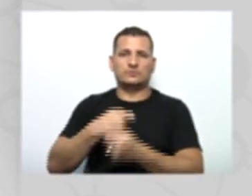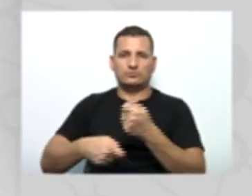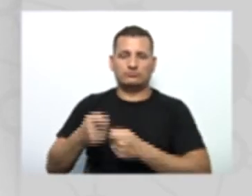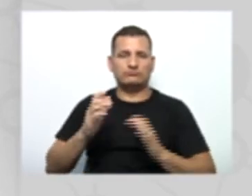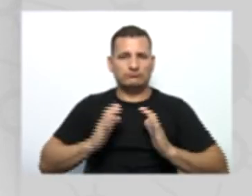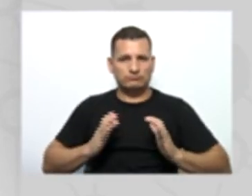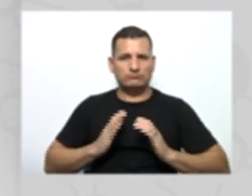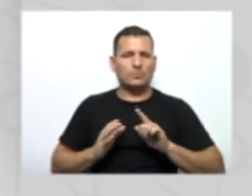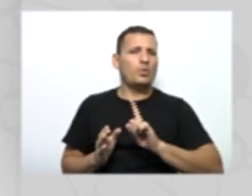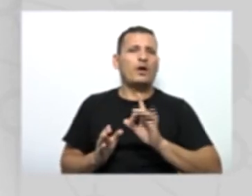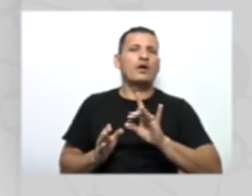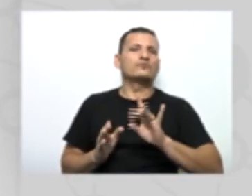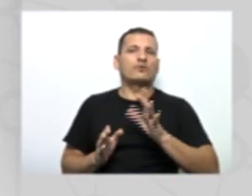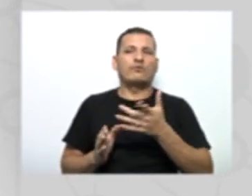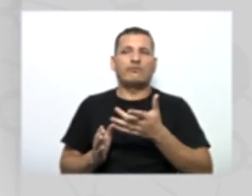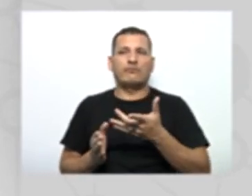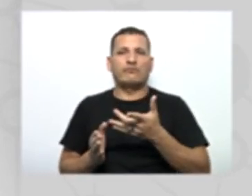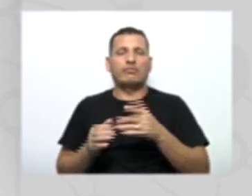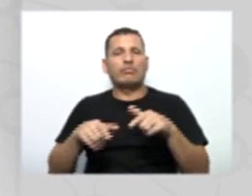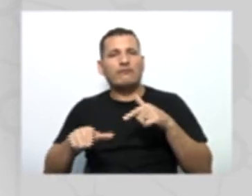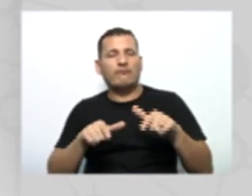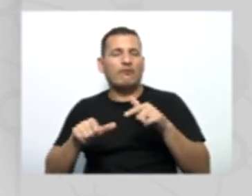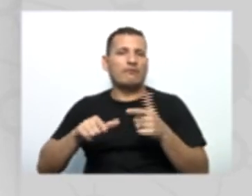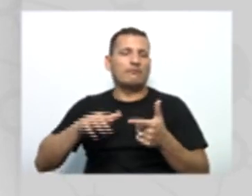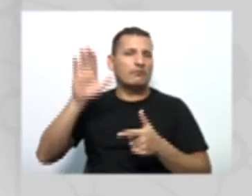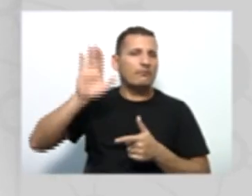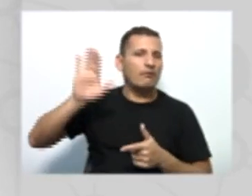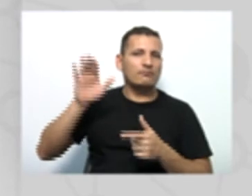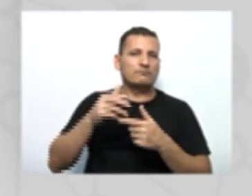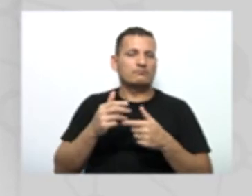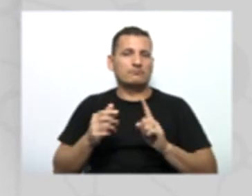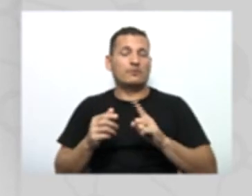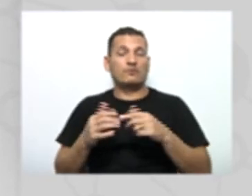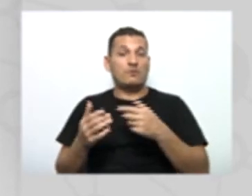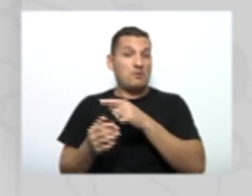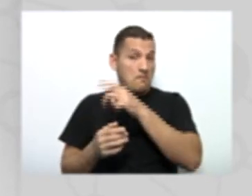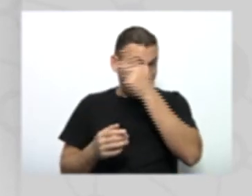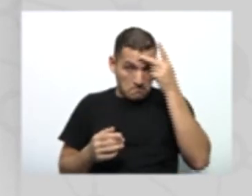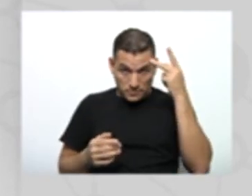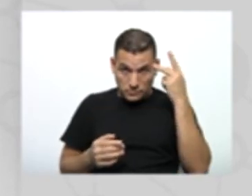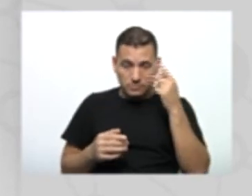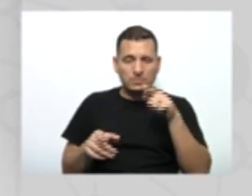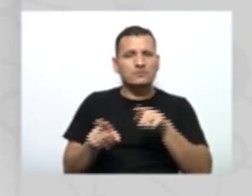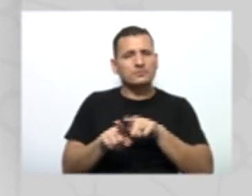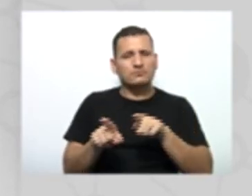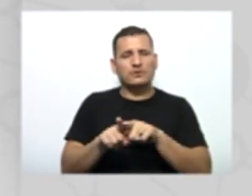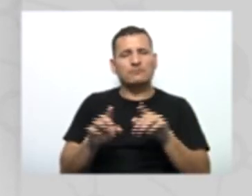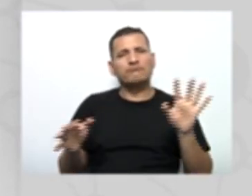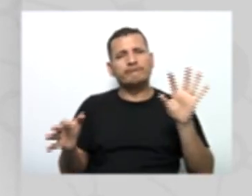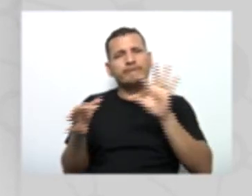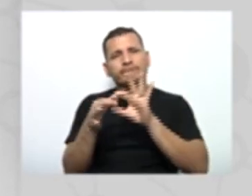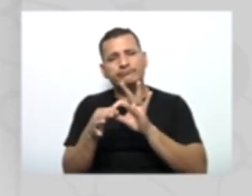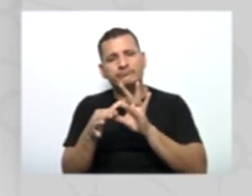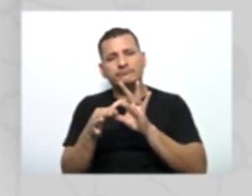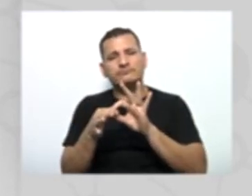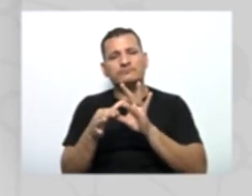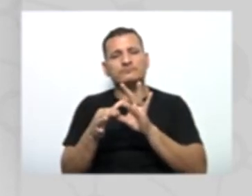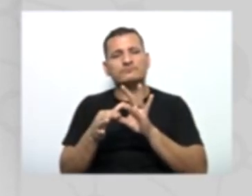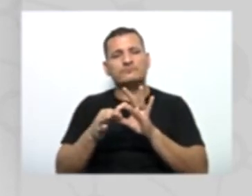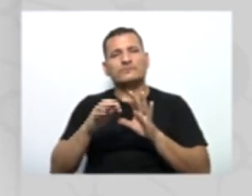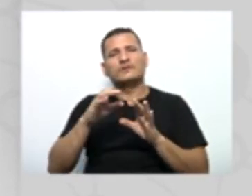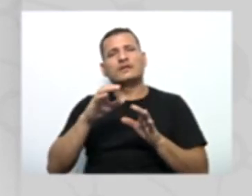quem ocupava cargo público. As pessoas ligadas às civitas, eles estavam preocupados com a discussão,